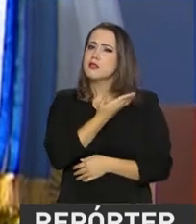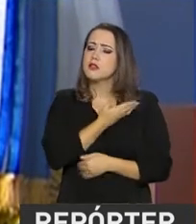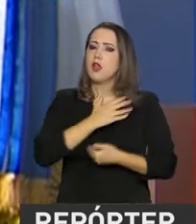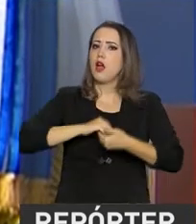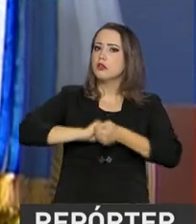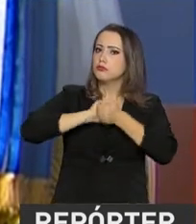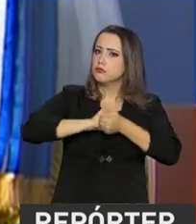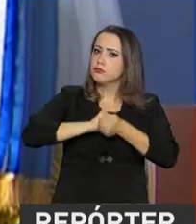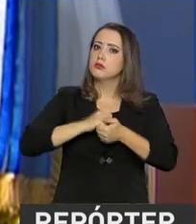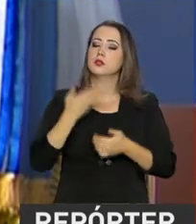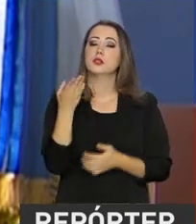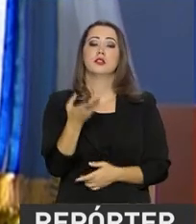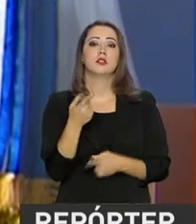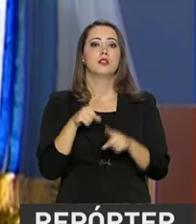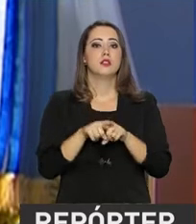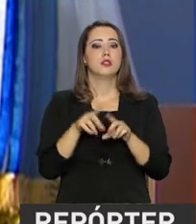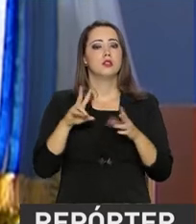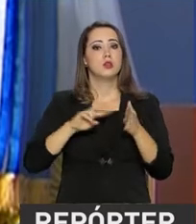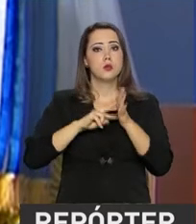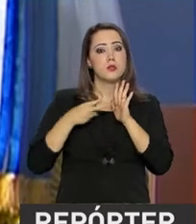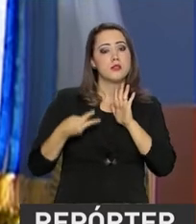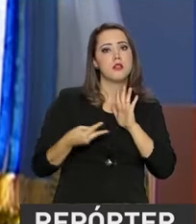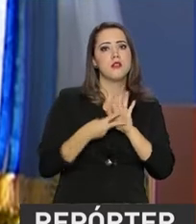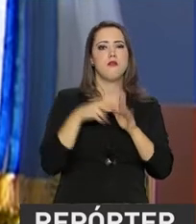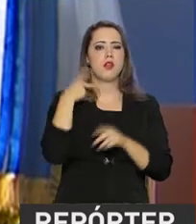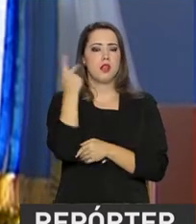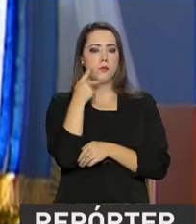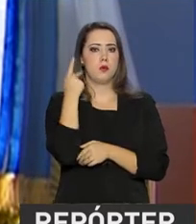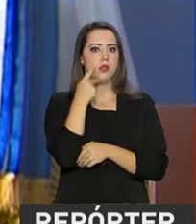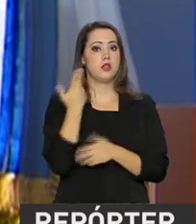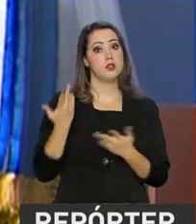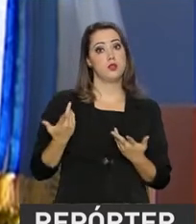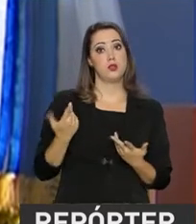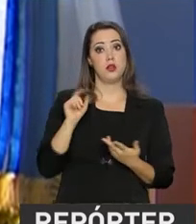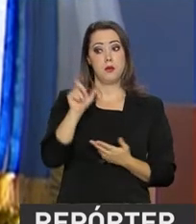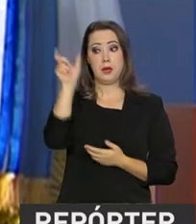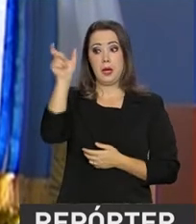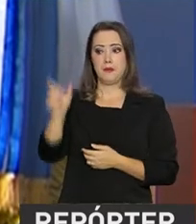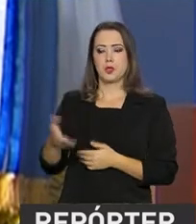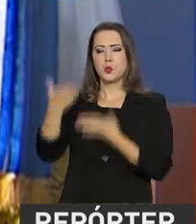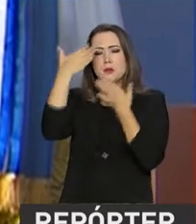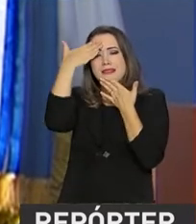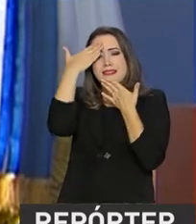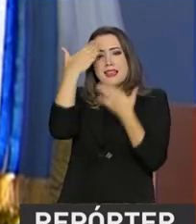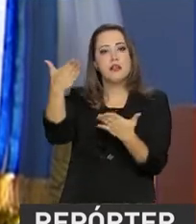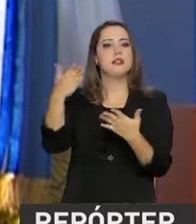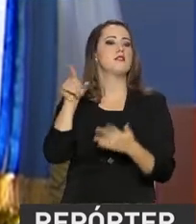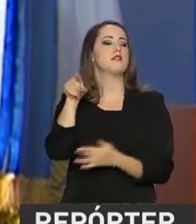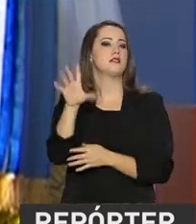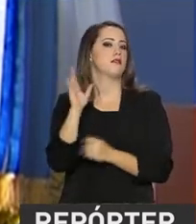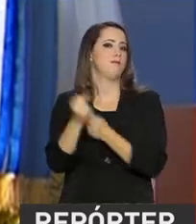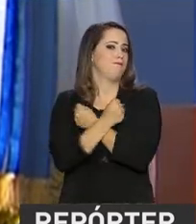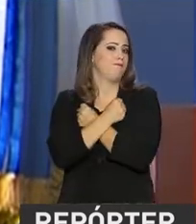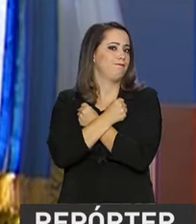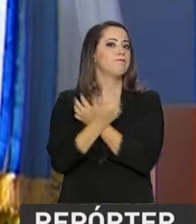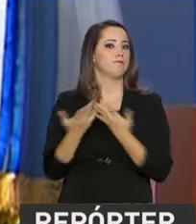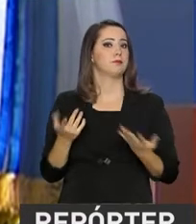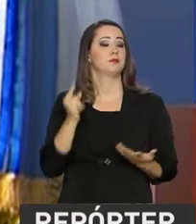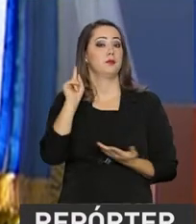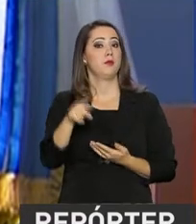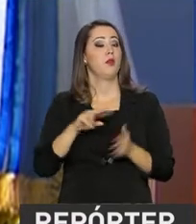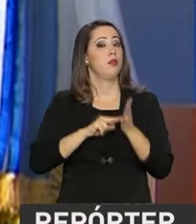Fraternidade, no sentido político da palavra, aquela coisa da pessoa agradecer fraternalmente por meio de um